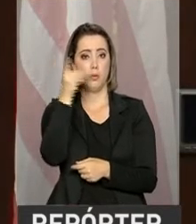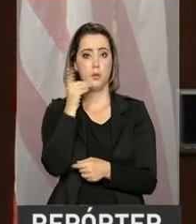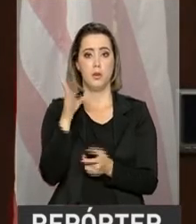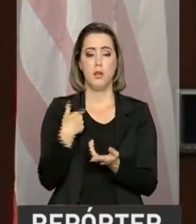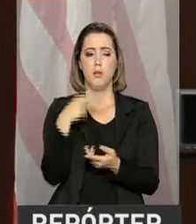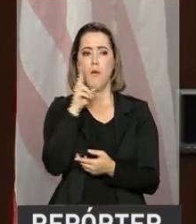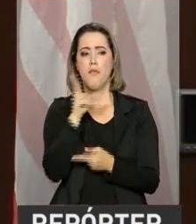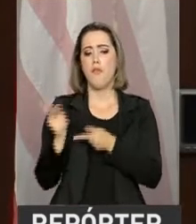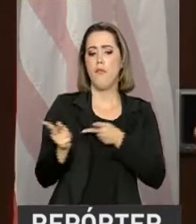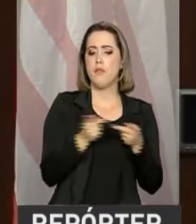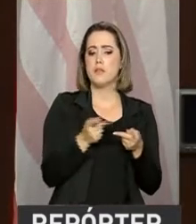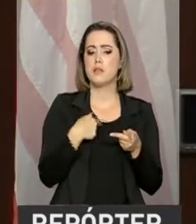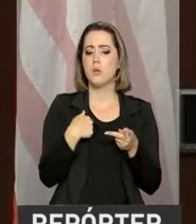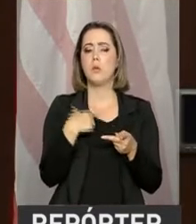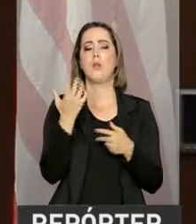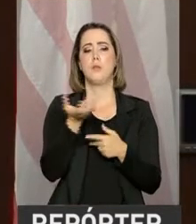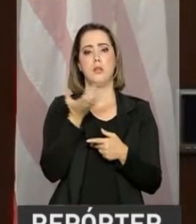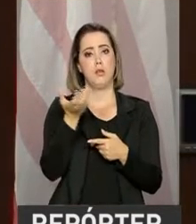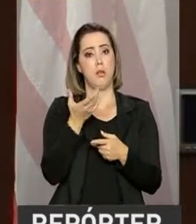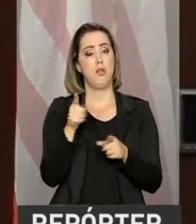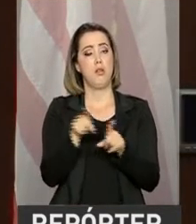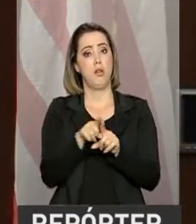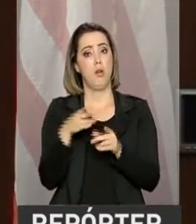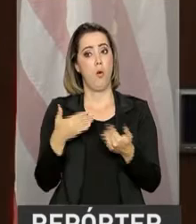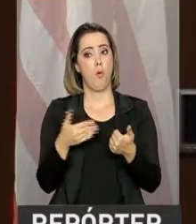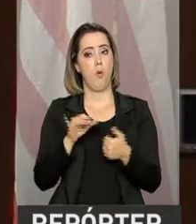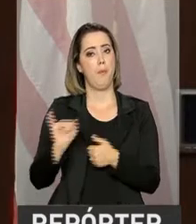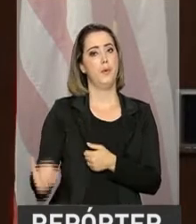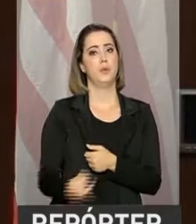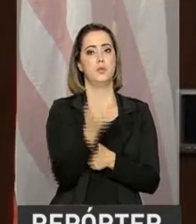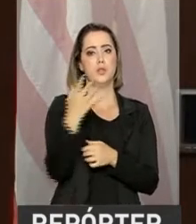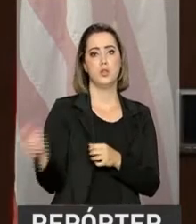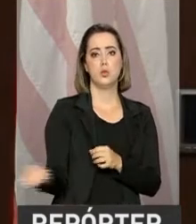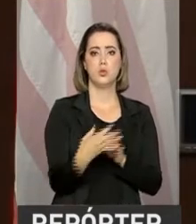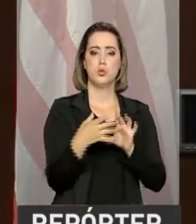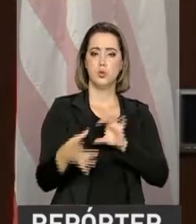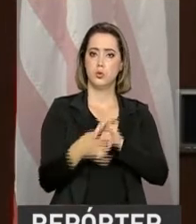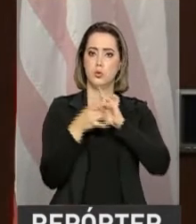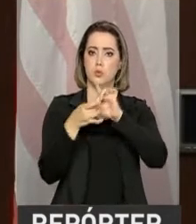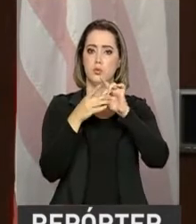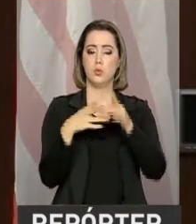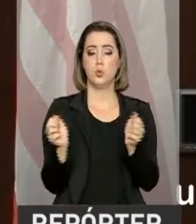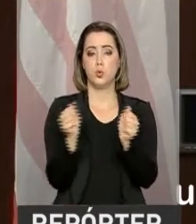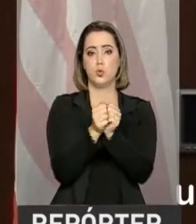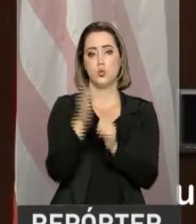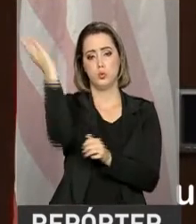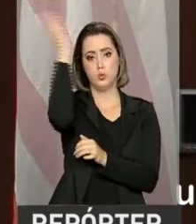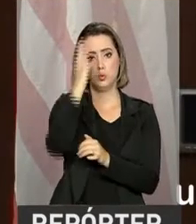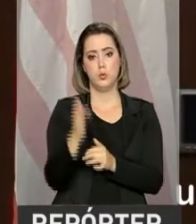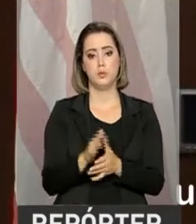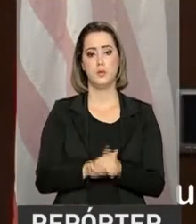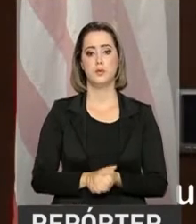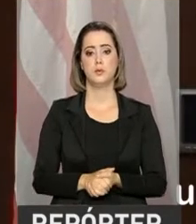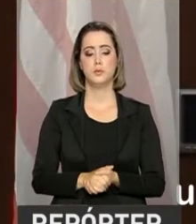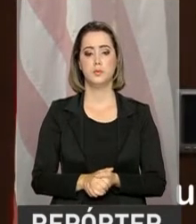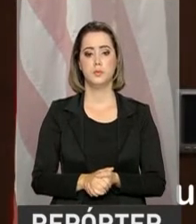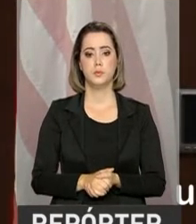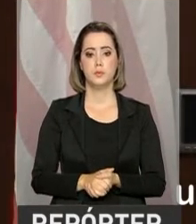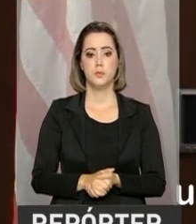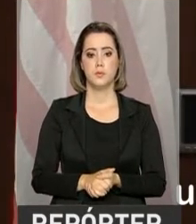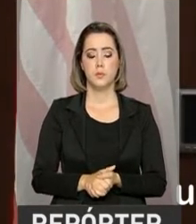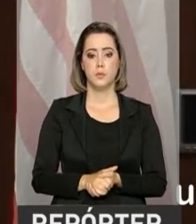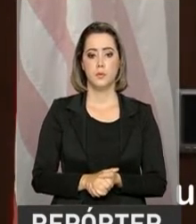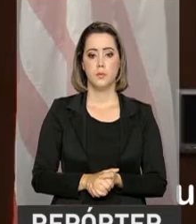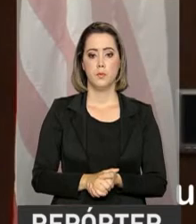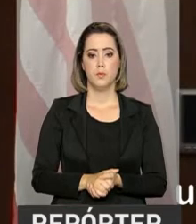méxico há também uma grande oportunidade novos acordos de comércio com o brasil e berlim atingiu o